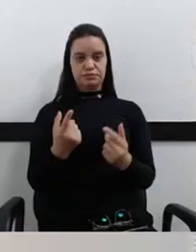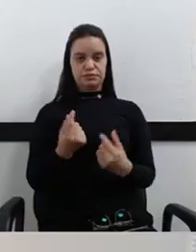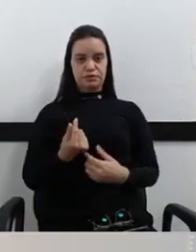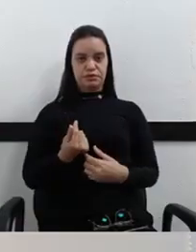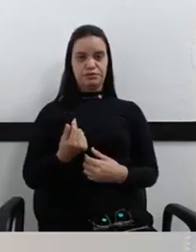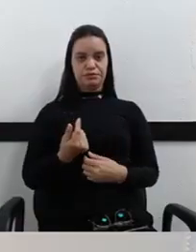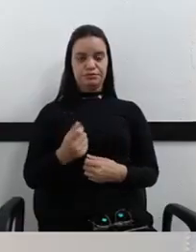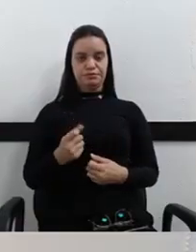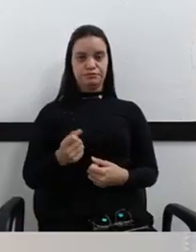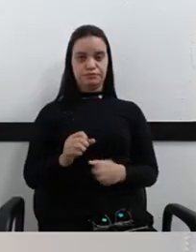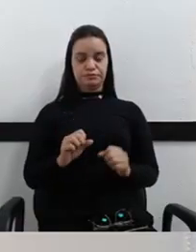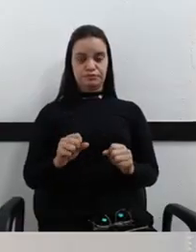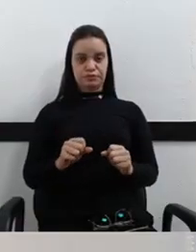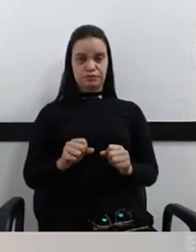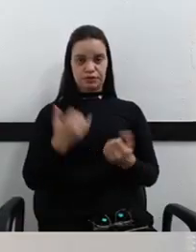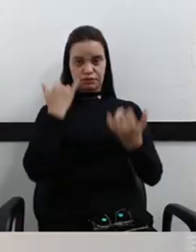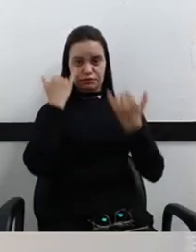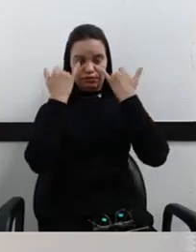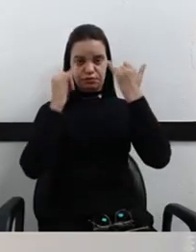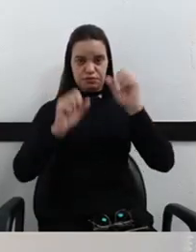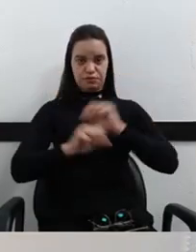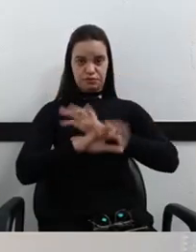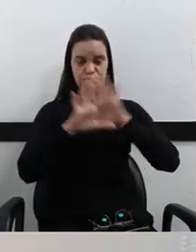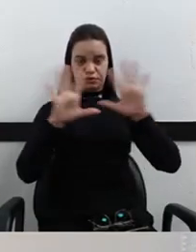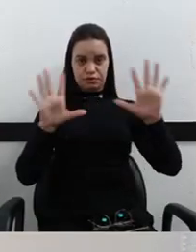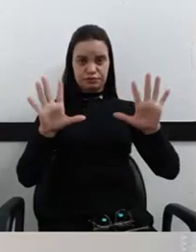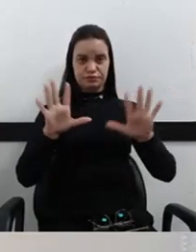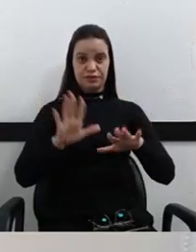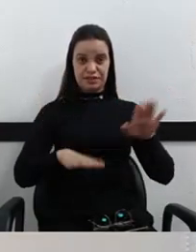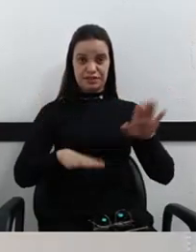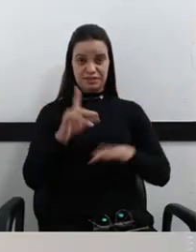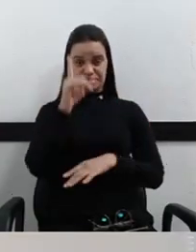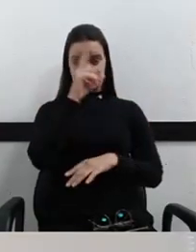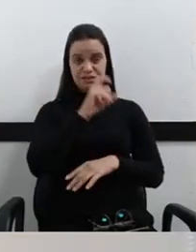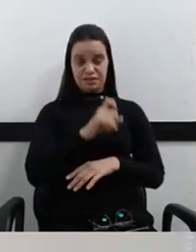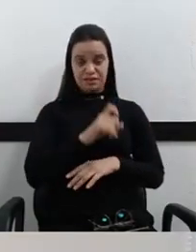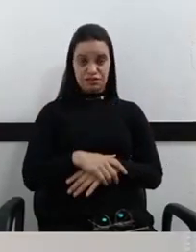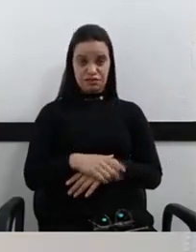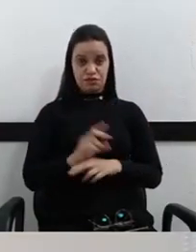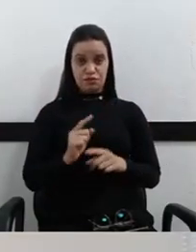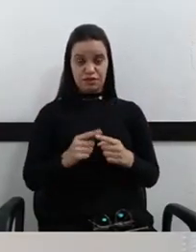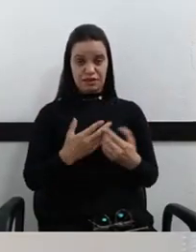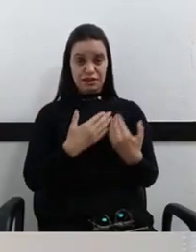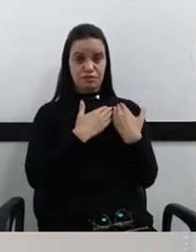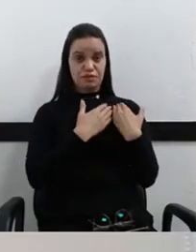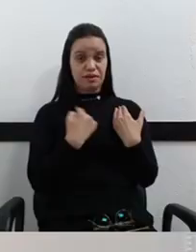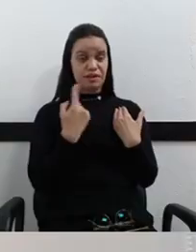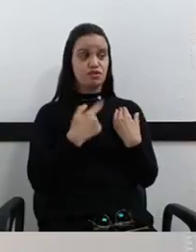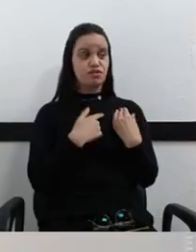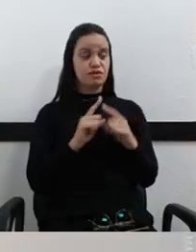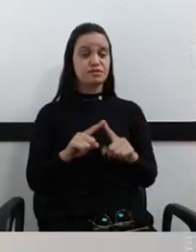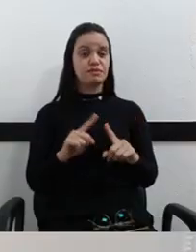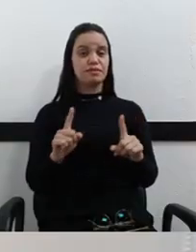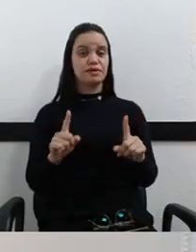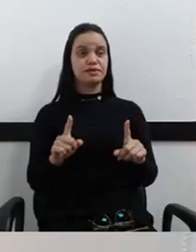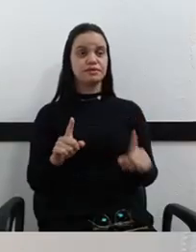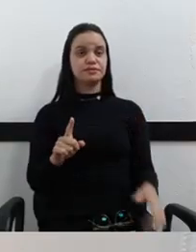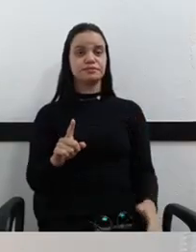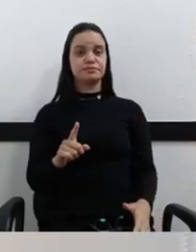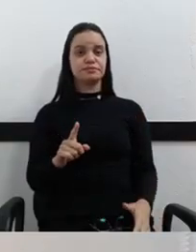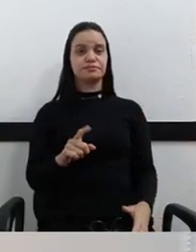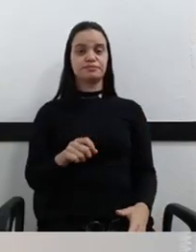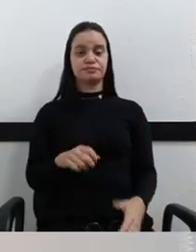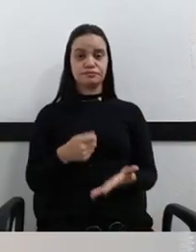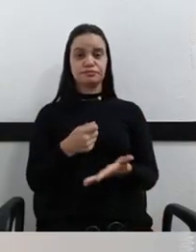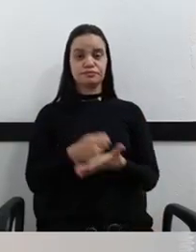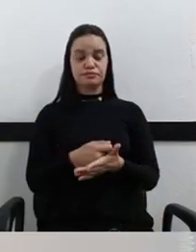que deixar bem claro. É difícil falar isso porque não está na nossa responsabilidade falar isso, né? Mas o